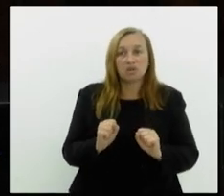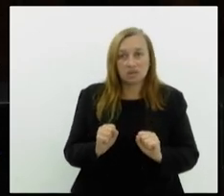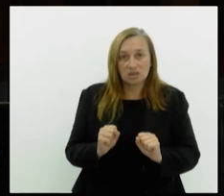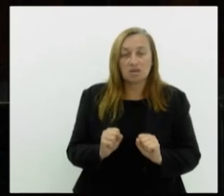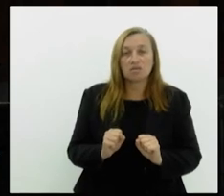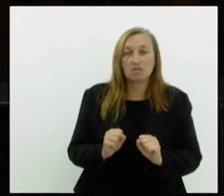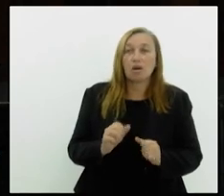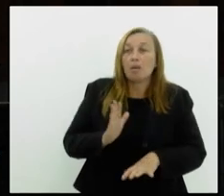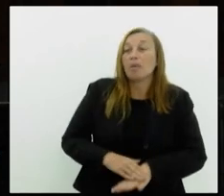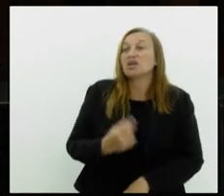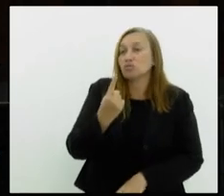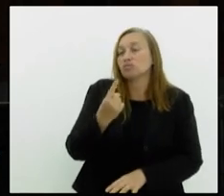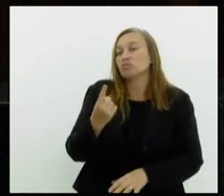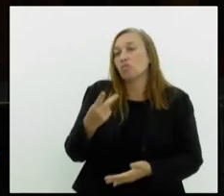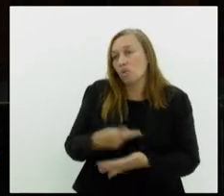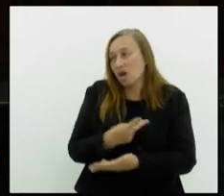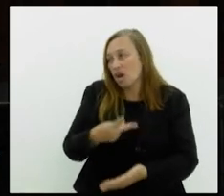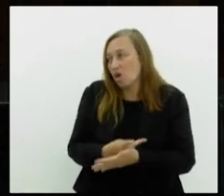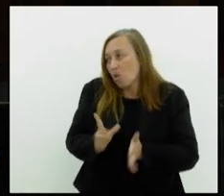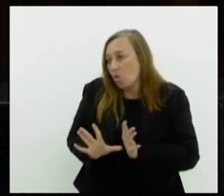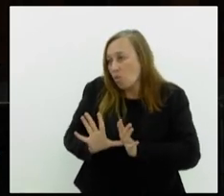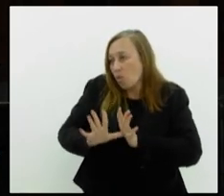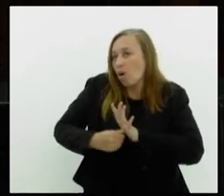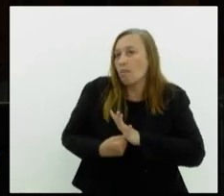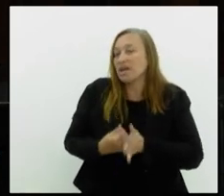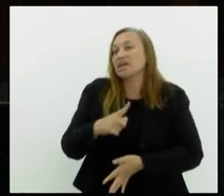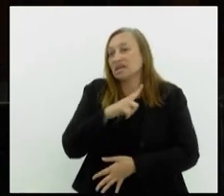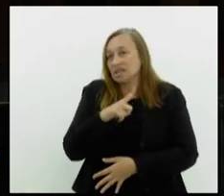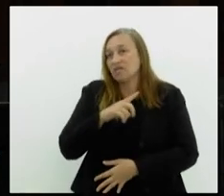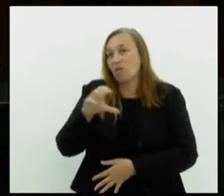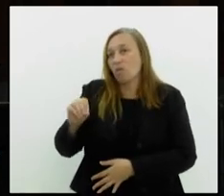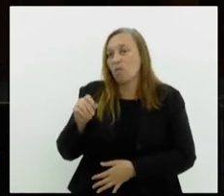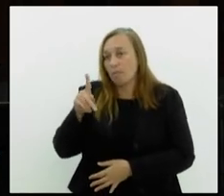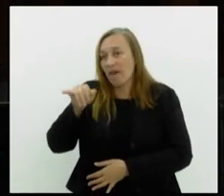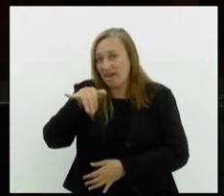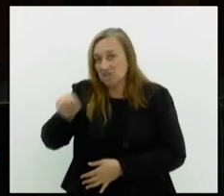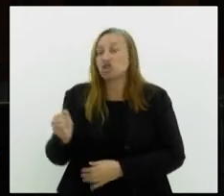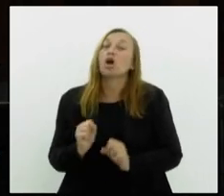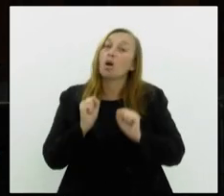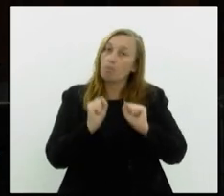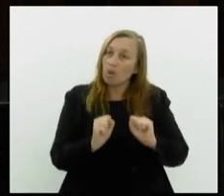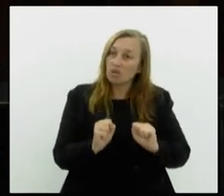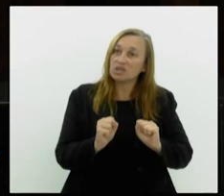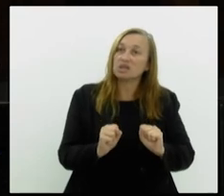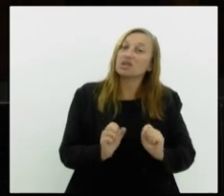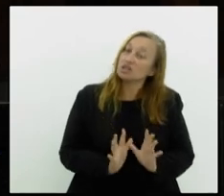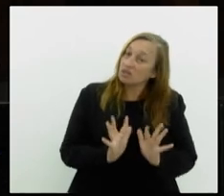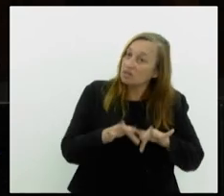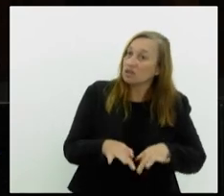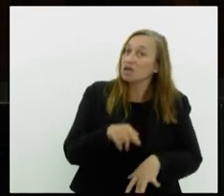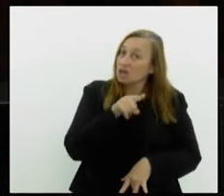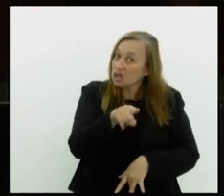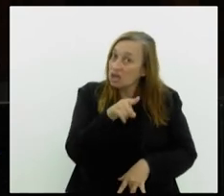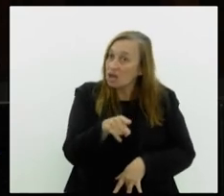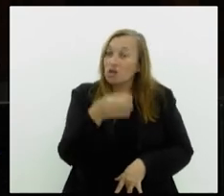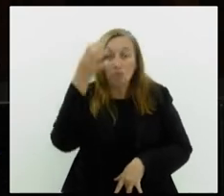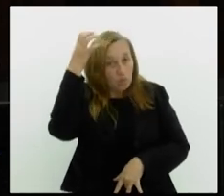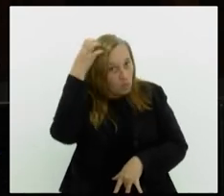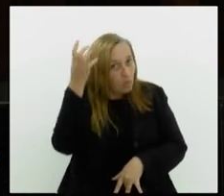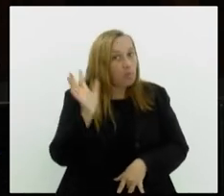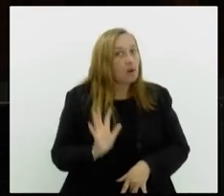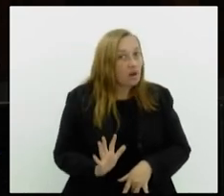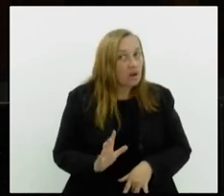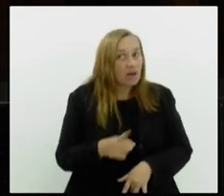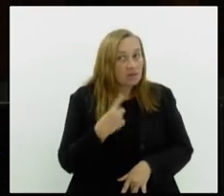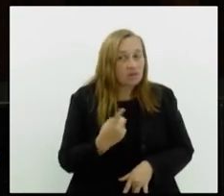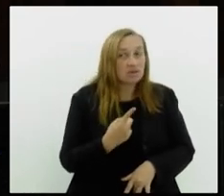foi com a roubalheira que teve no Comperj, e agora pode ser que a gente chegue à conclusão que são eles que estão poluindo a